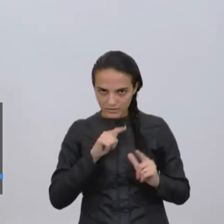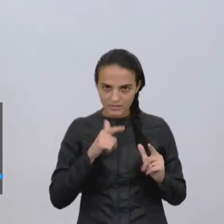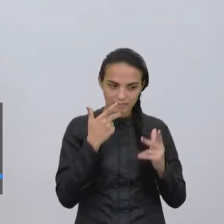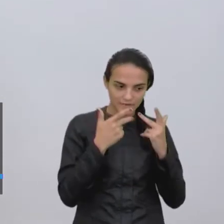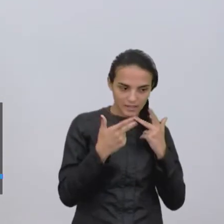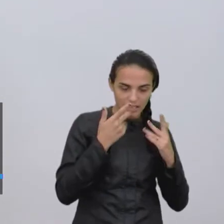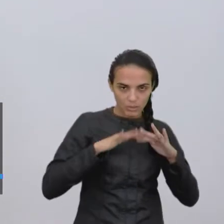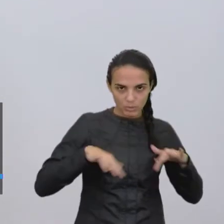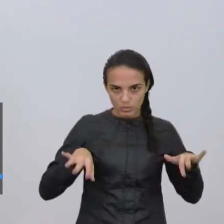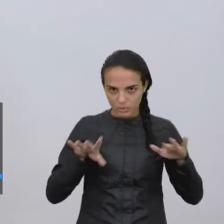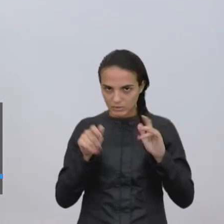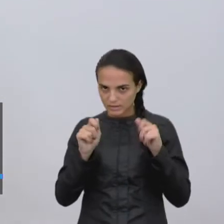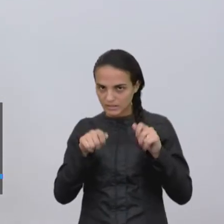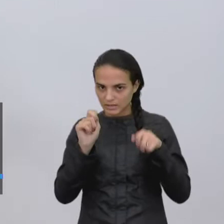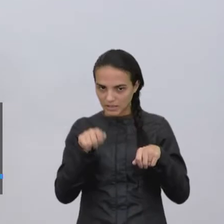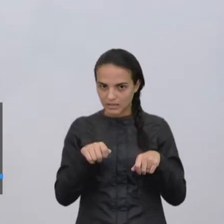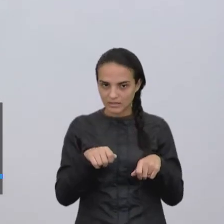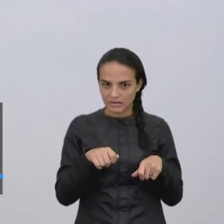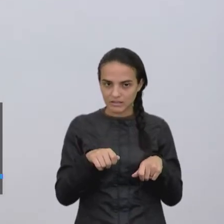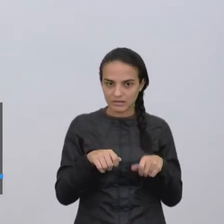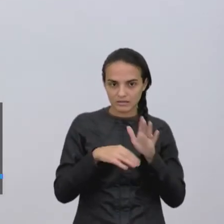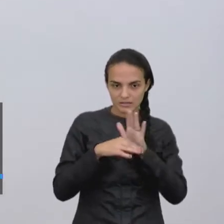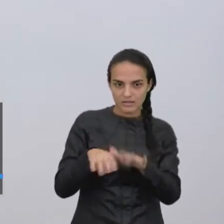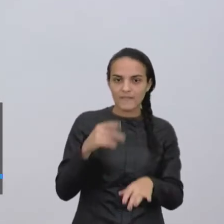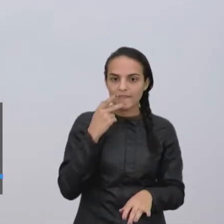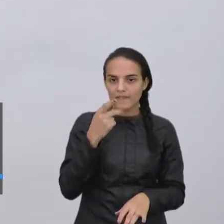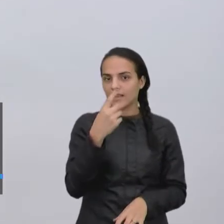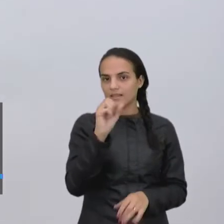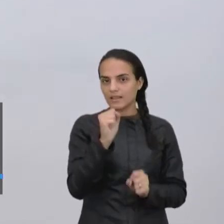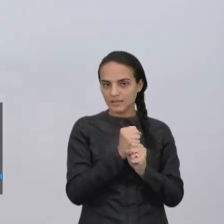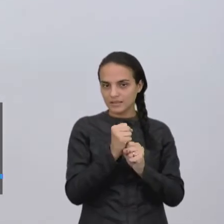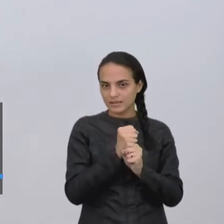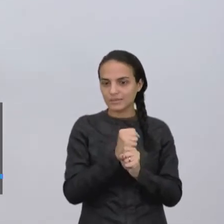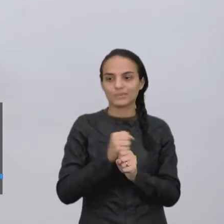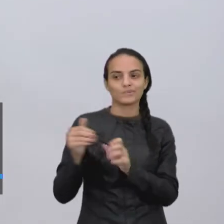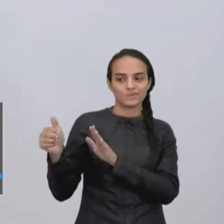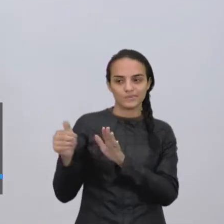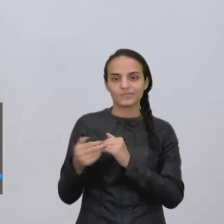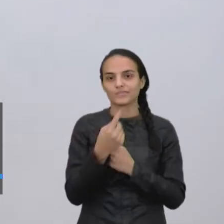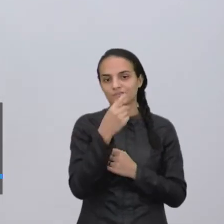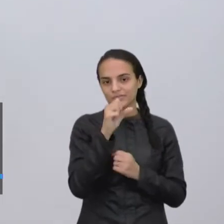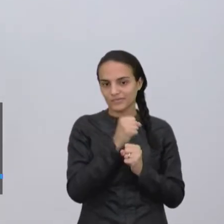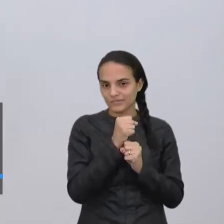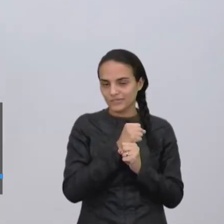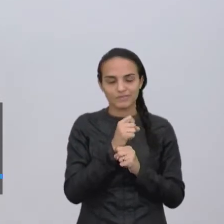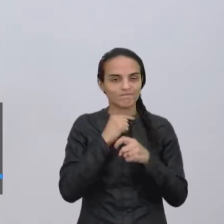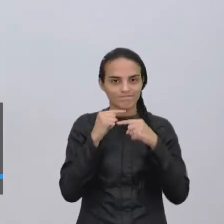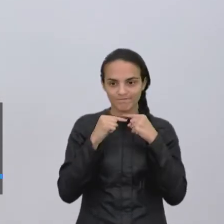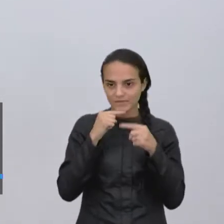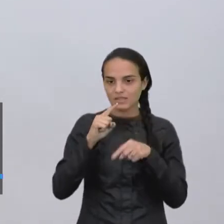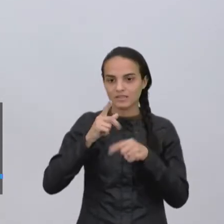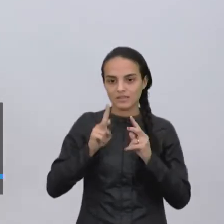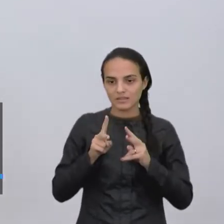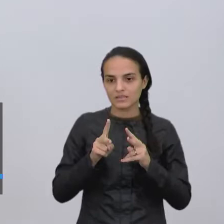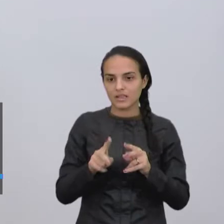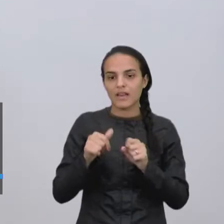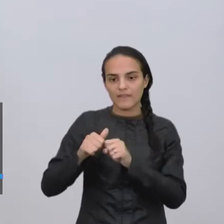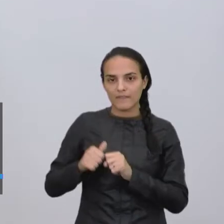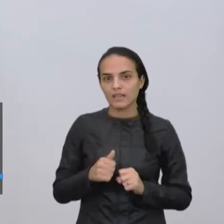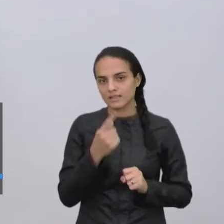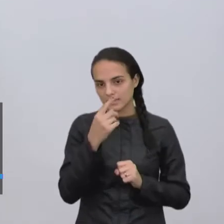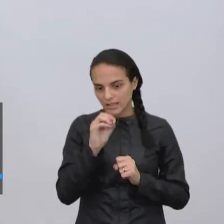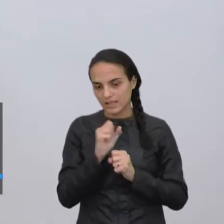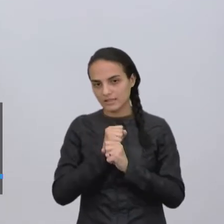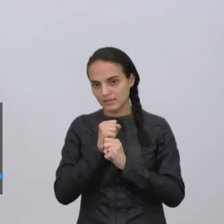com todo mundo? Realmente é viável? Porque falando que fala 10 anos, né? Porque dura 10 anos. Não dá pra fazer isso toda hora. Então eles fazem a cada 10